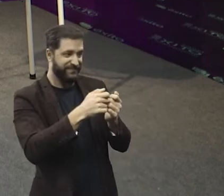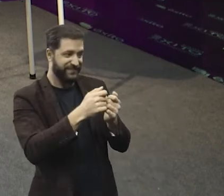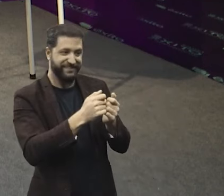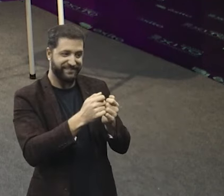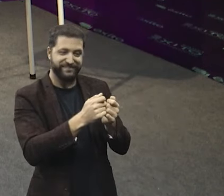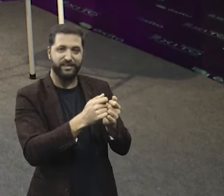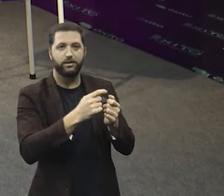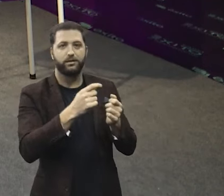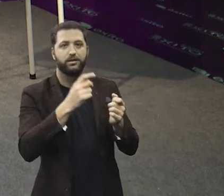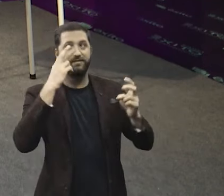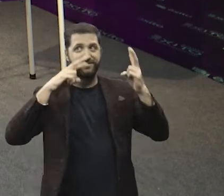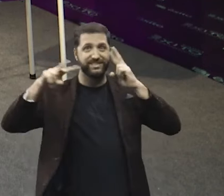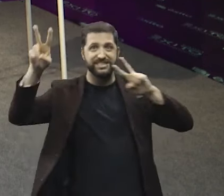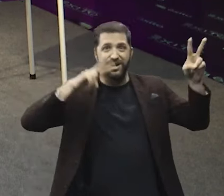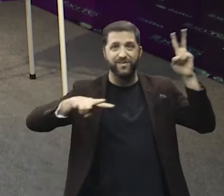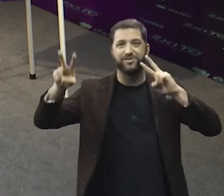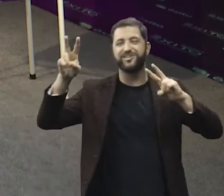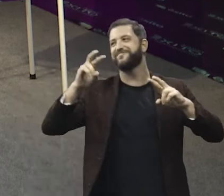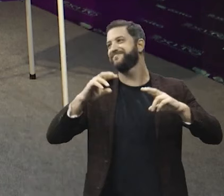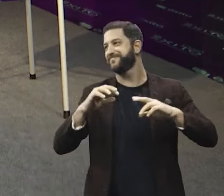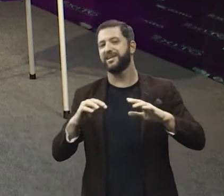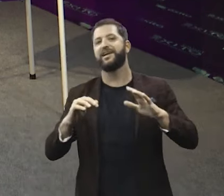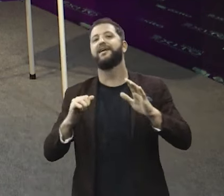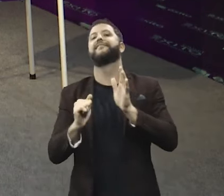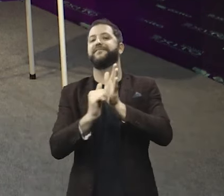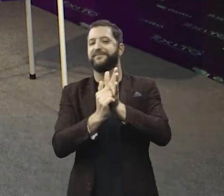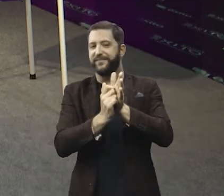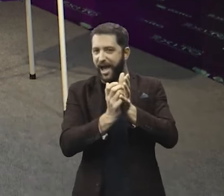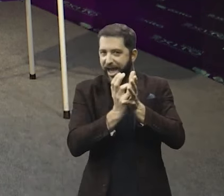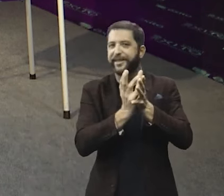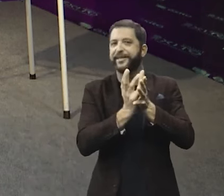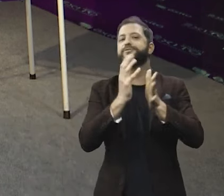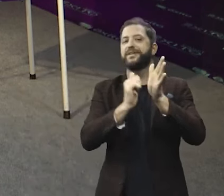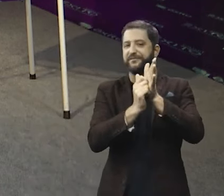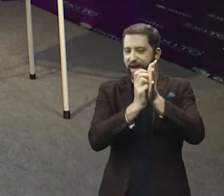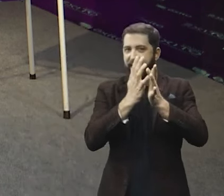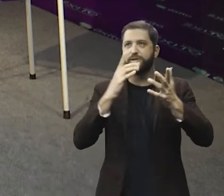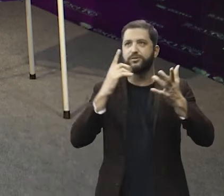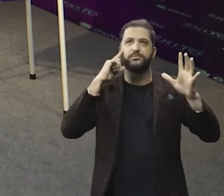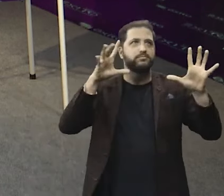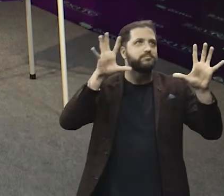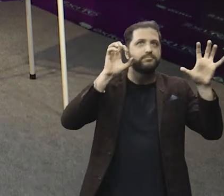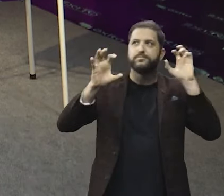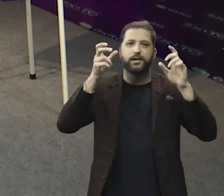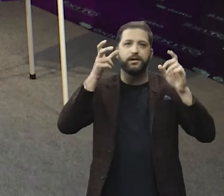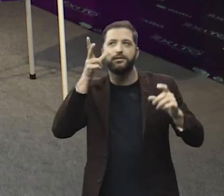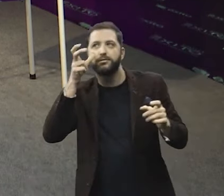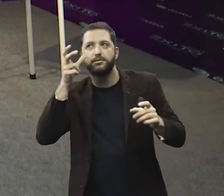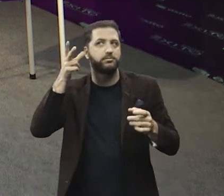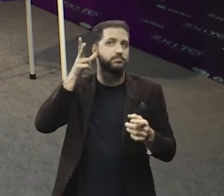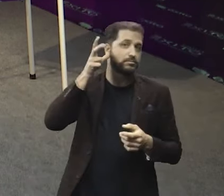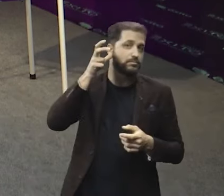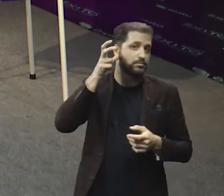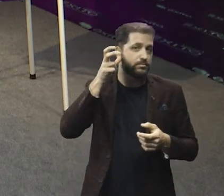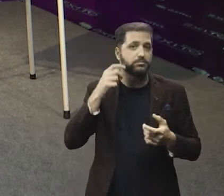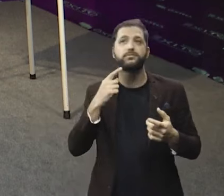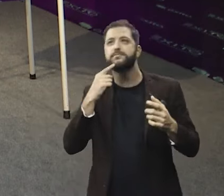temos vários receptores sensoriais milhões deles e a